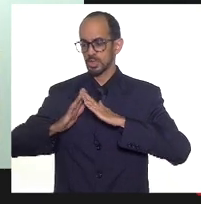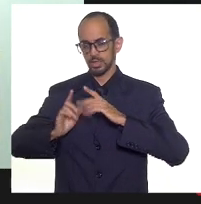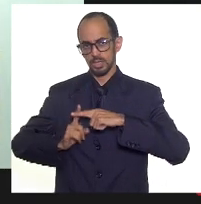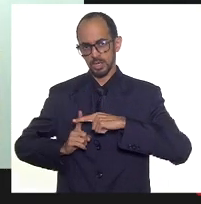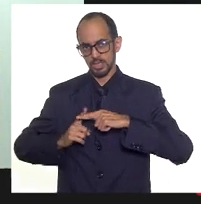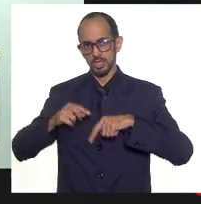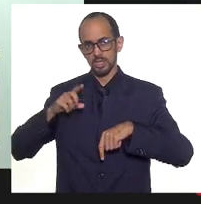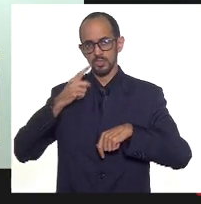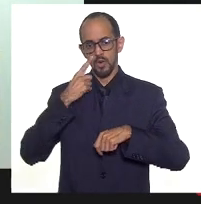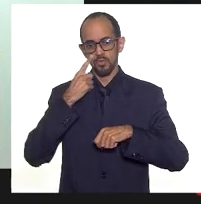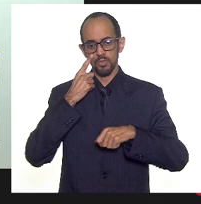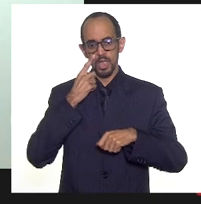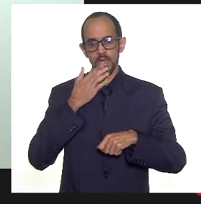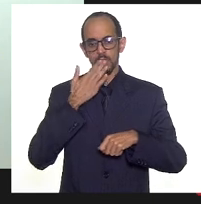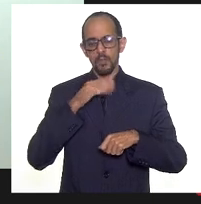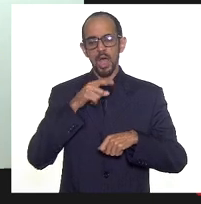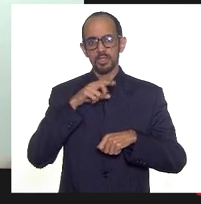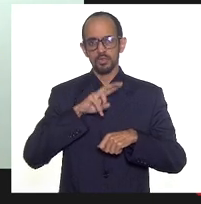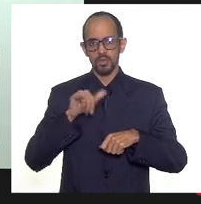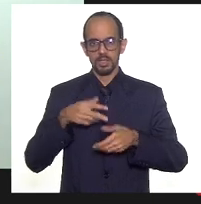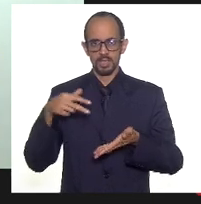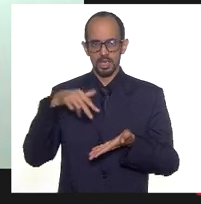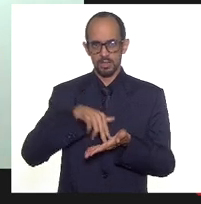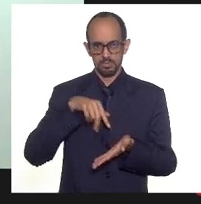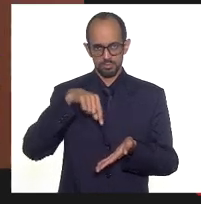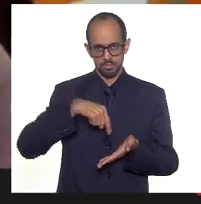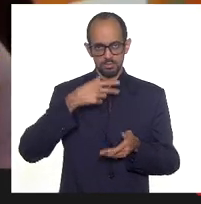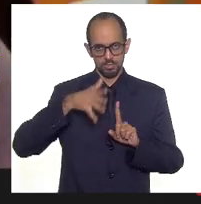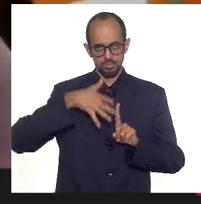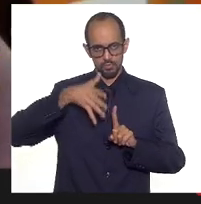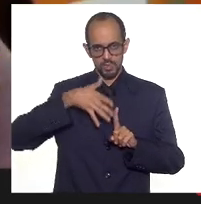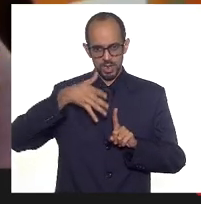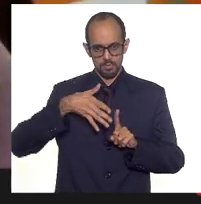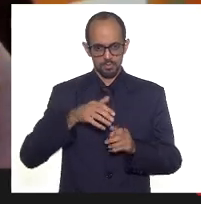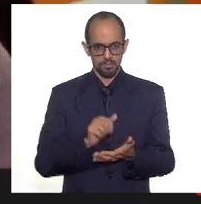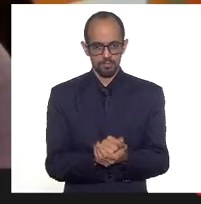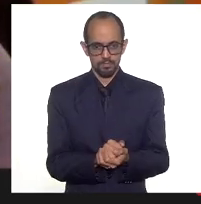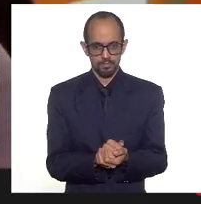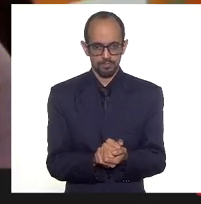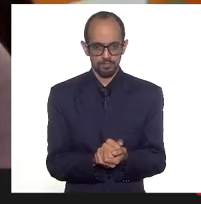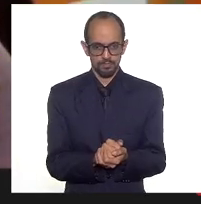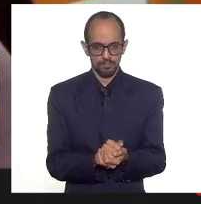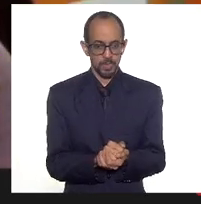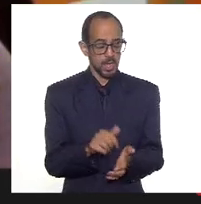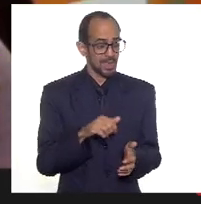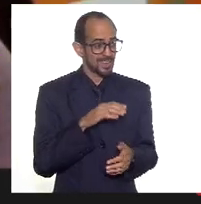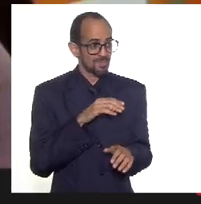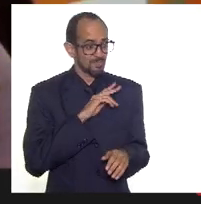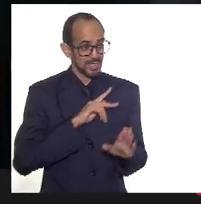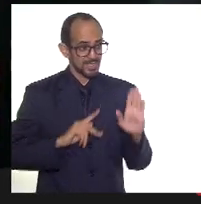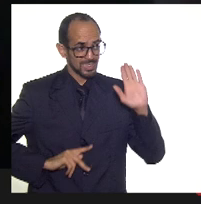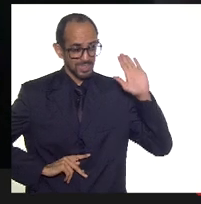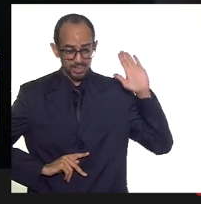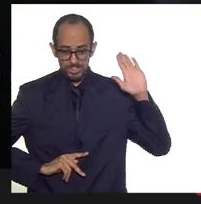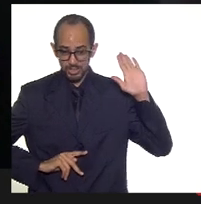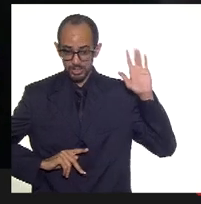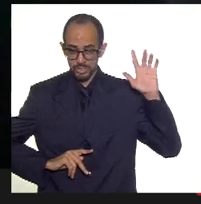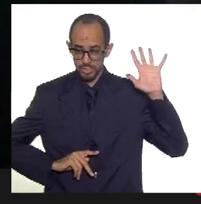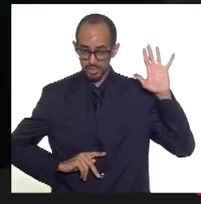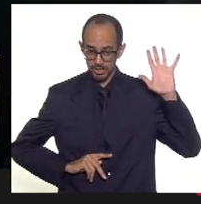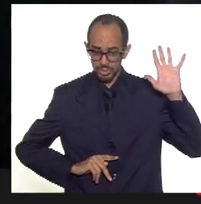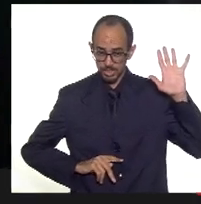ser enviados, e aí eu vou encaminhar no grupo, tá bom? Desculpa. Vamos enviar. Presidente, deputada.